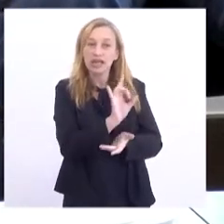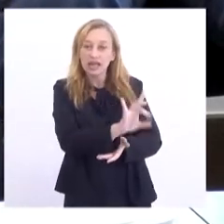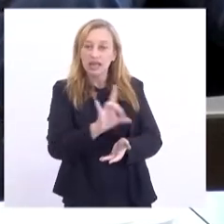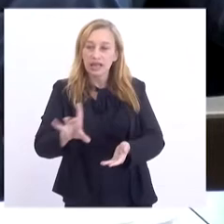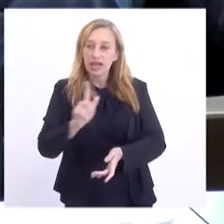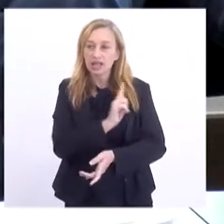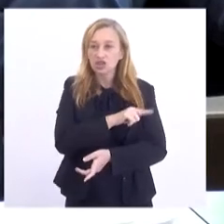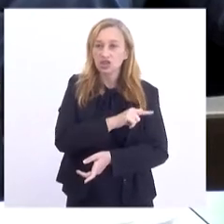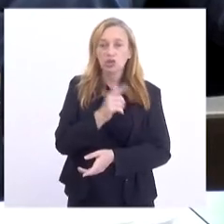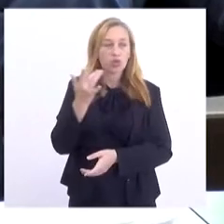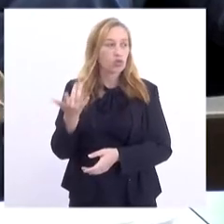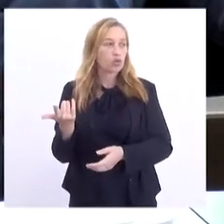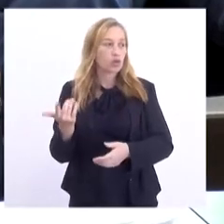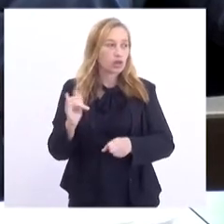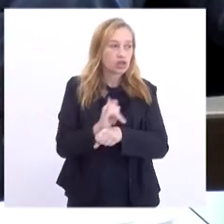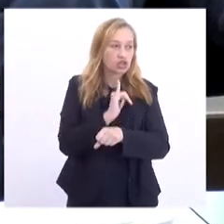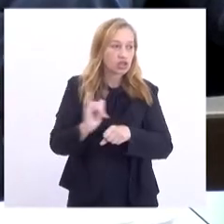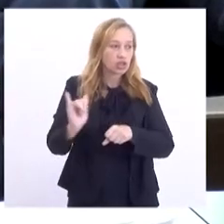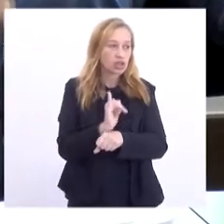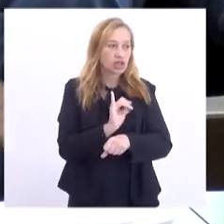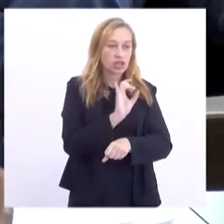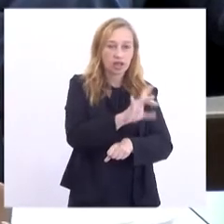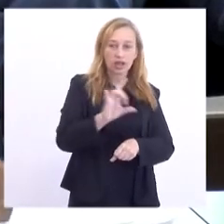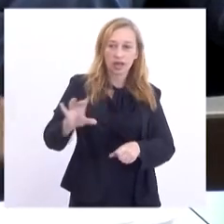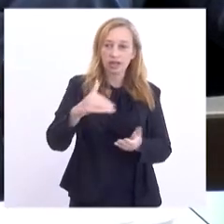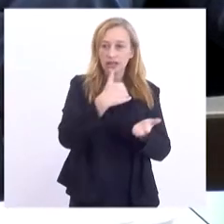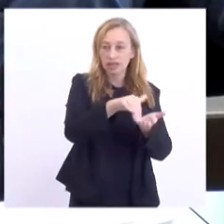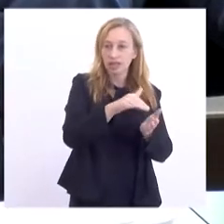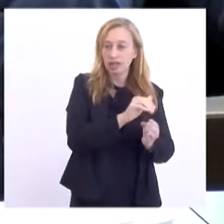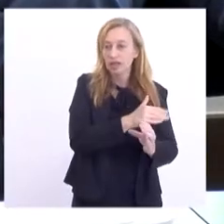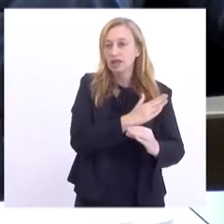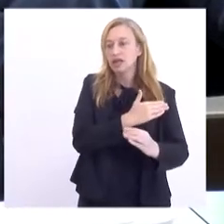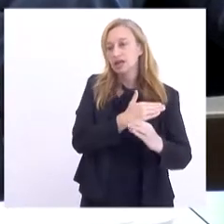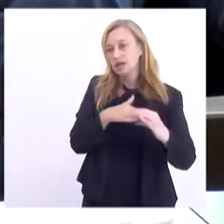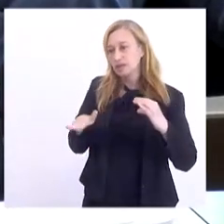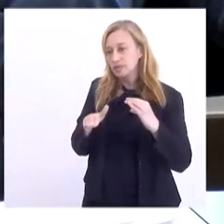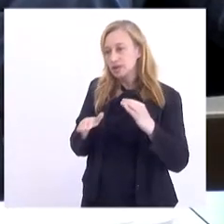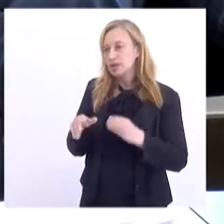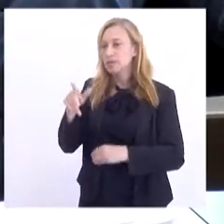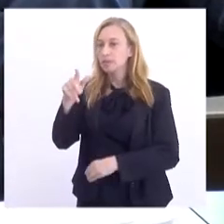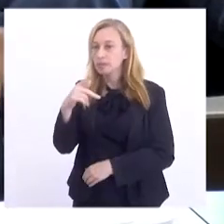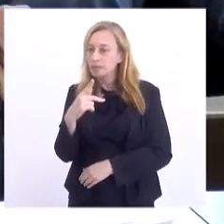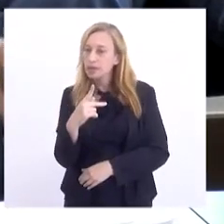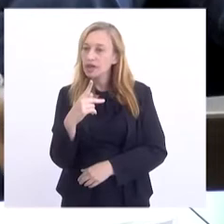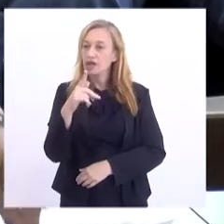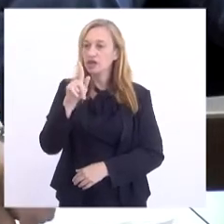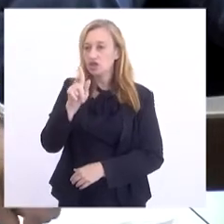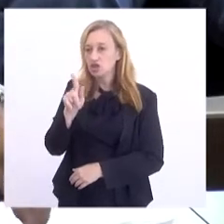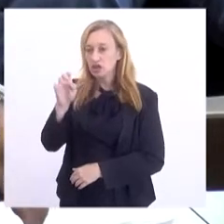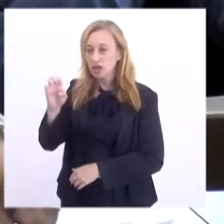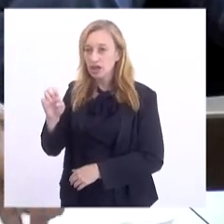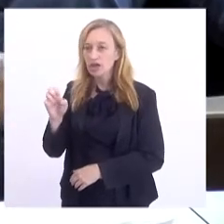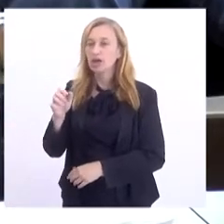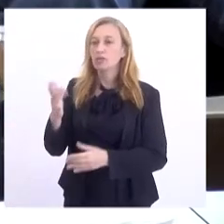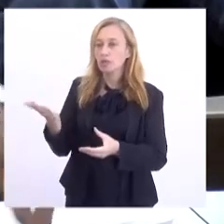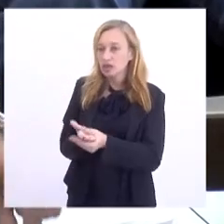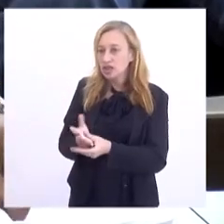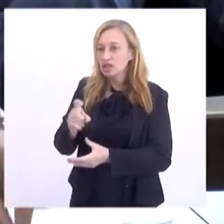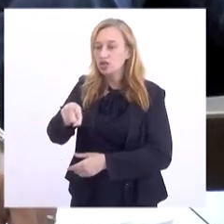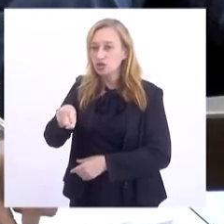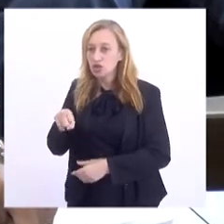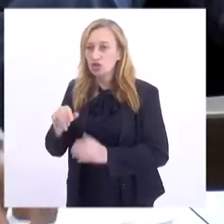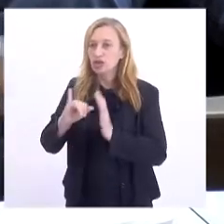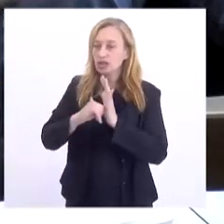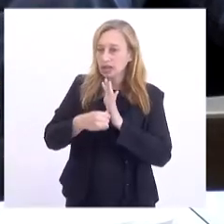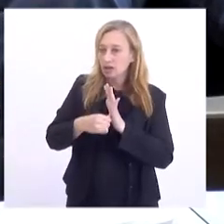considera estratégico na sua secretaria então ele encaminha para PG essa solicitação Olha o processo x trata do